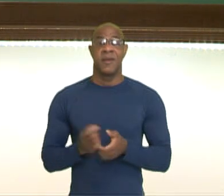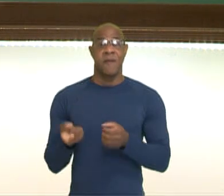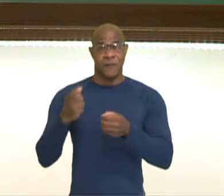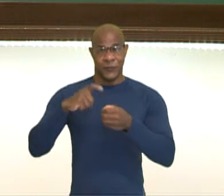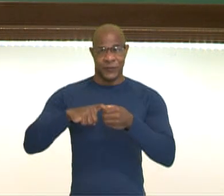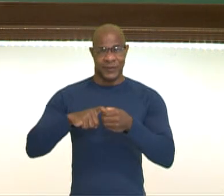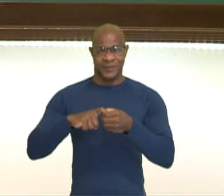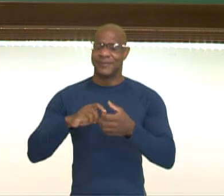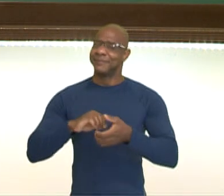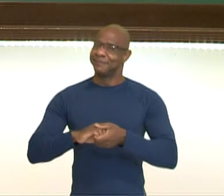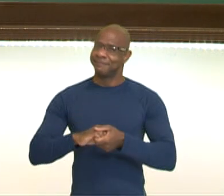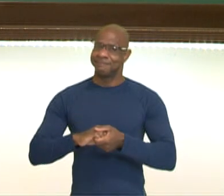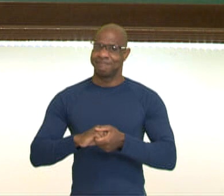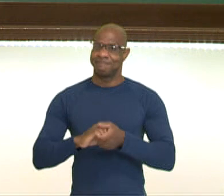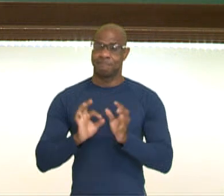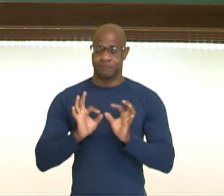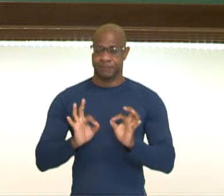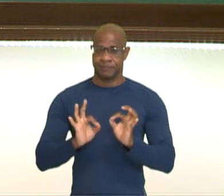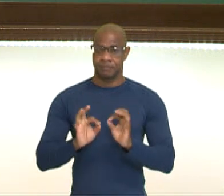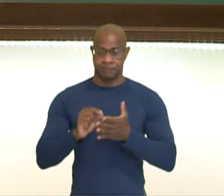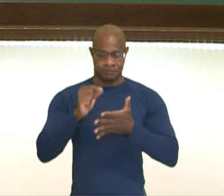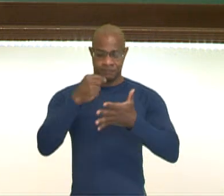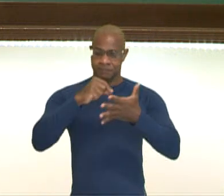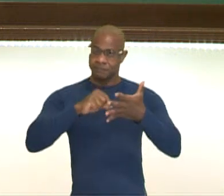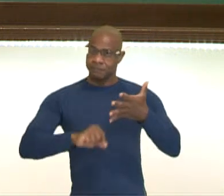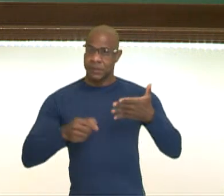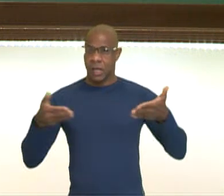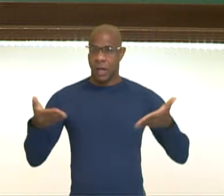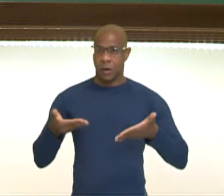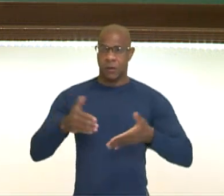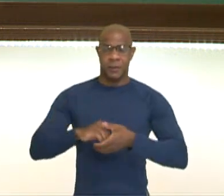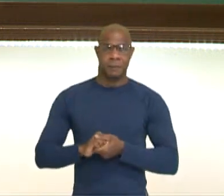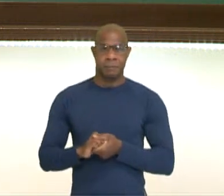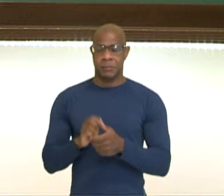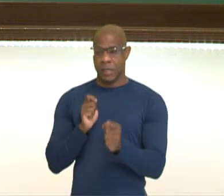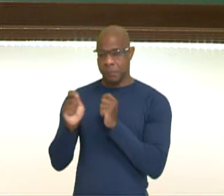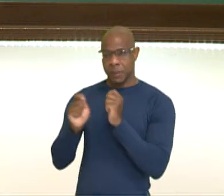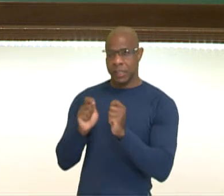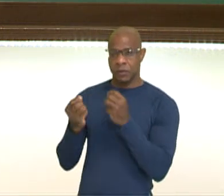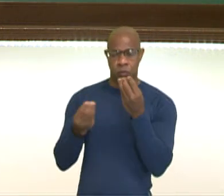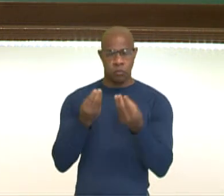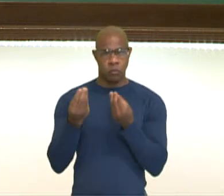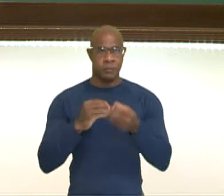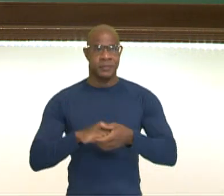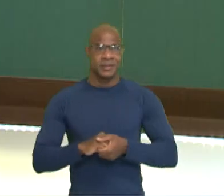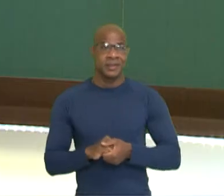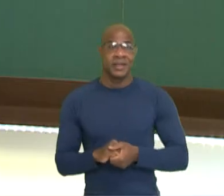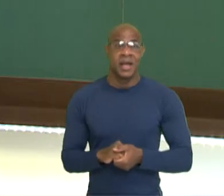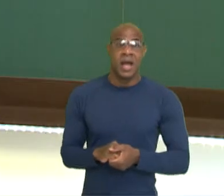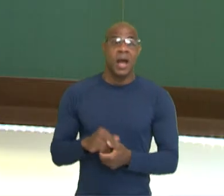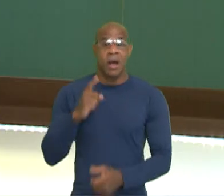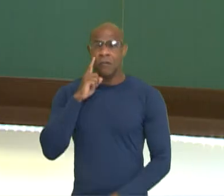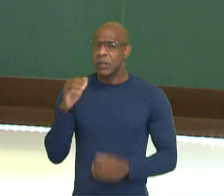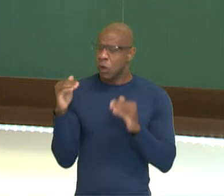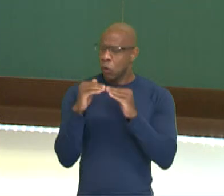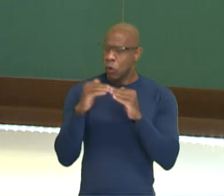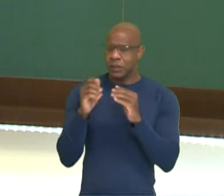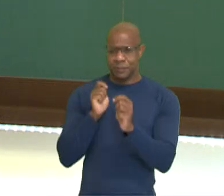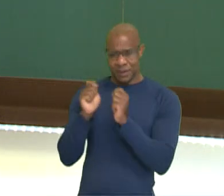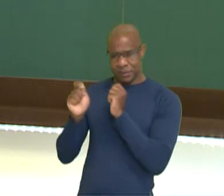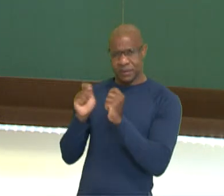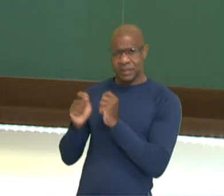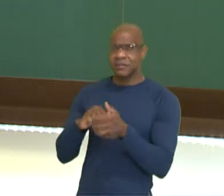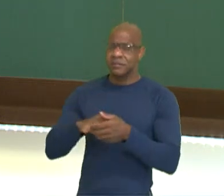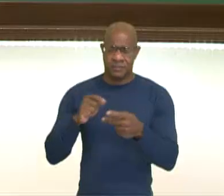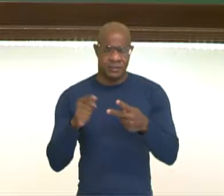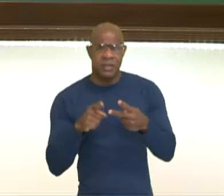Voltei, claro que voltei e conferi contigo o gabarito da nossa questão sobre reportagem. Você concorda com a reportagem? Será